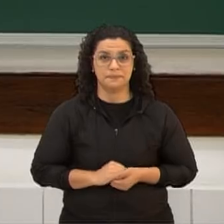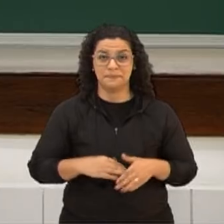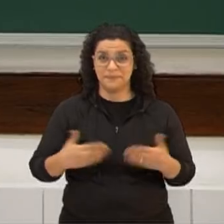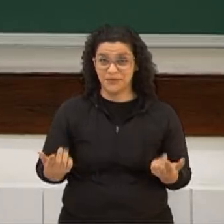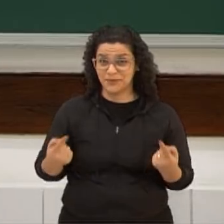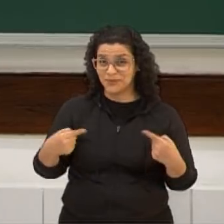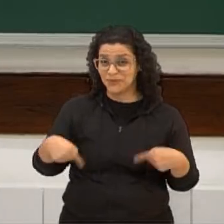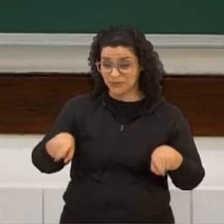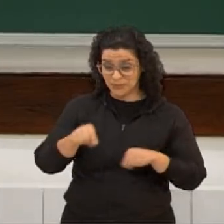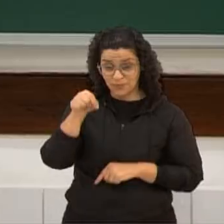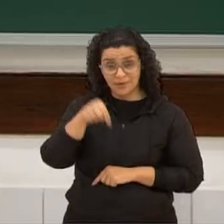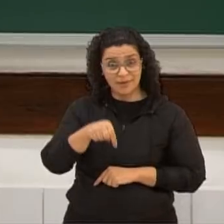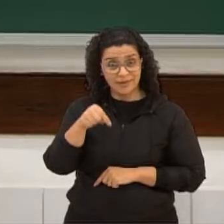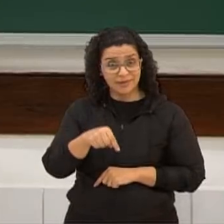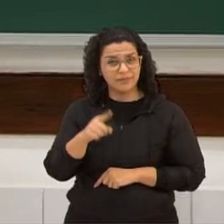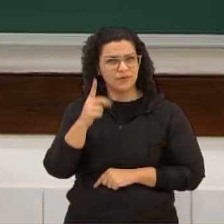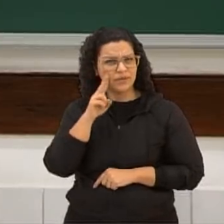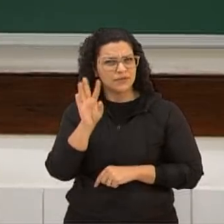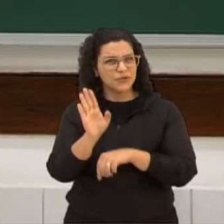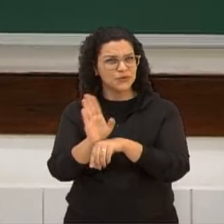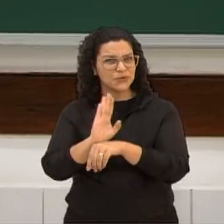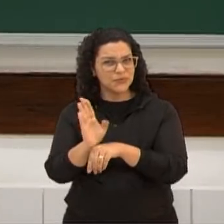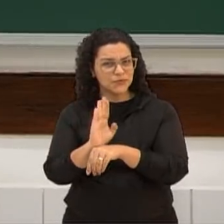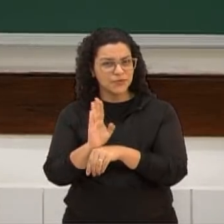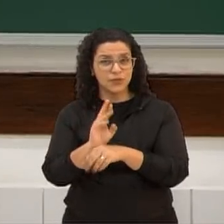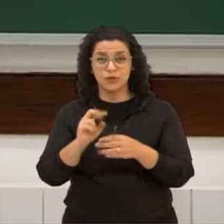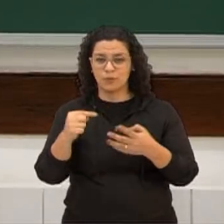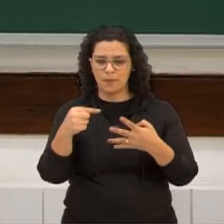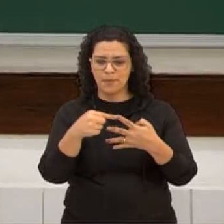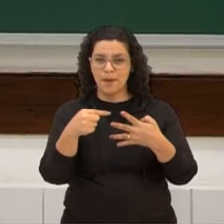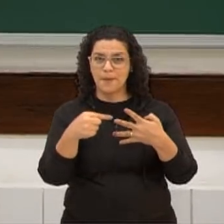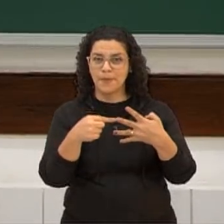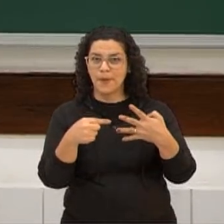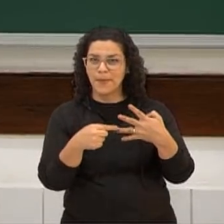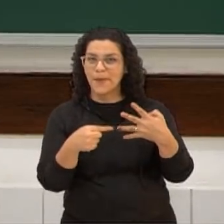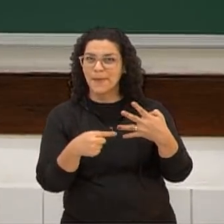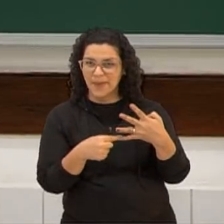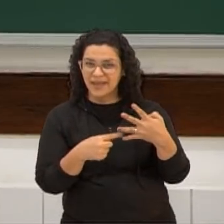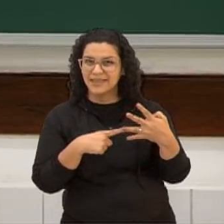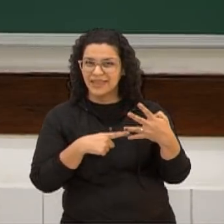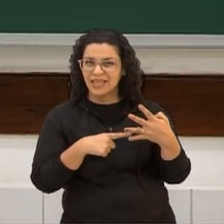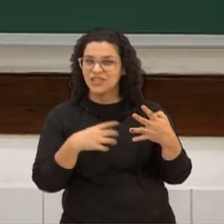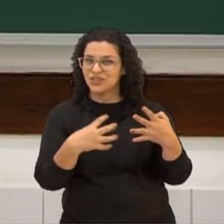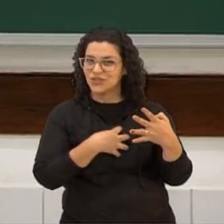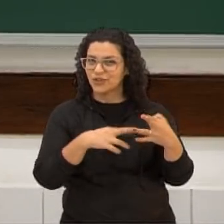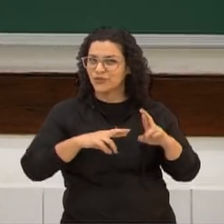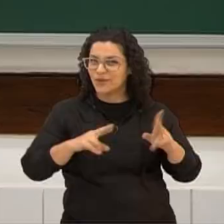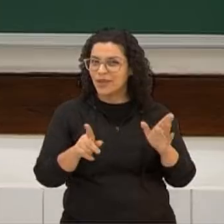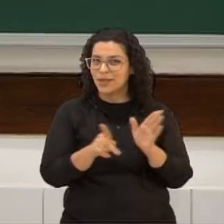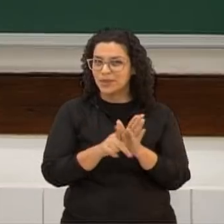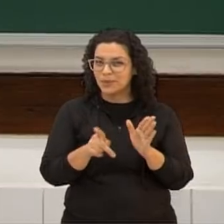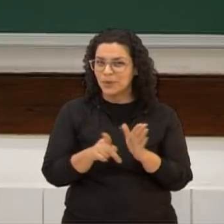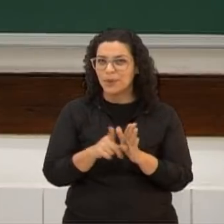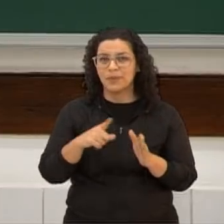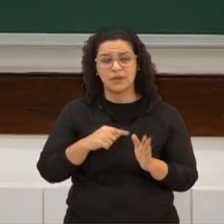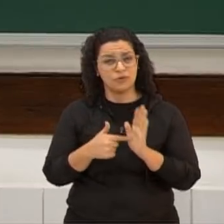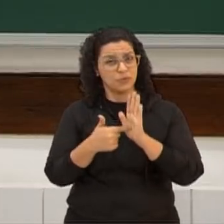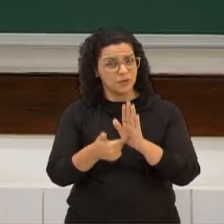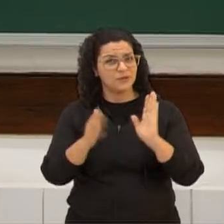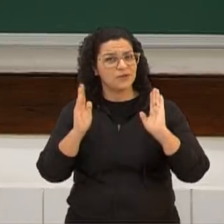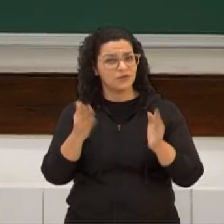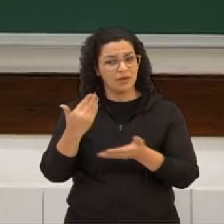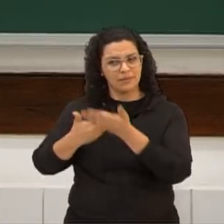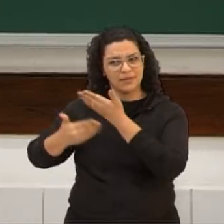Opa, estou retornando aqui então. Então vocês viram lá as diferenças entre cada um tipo de categoria, né? Então eu até tinha mostrado para